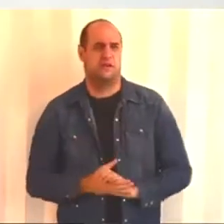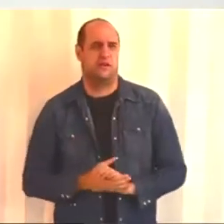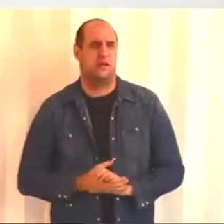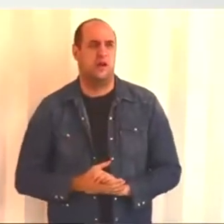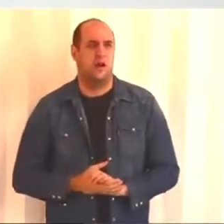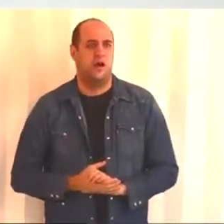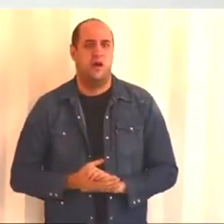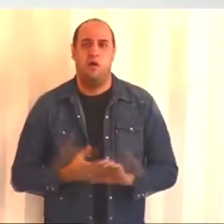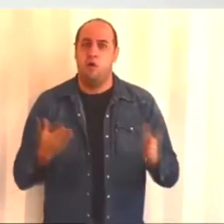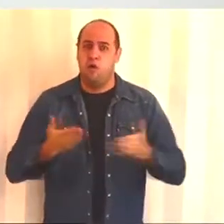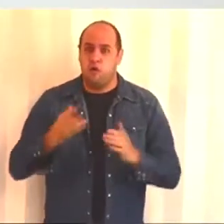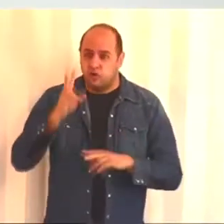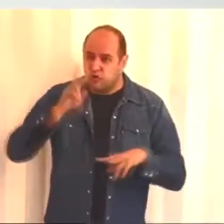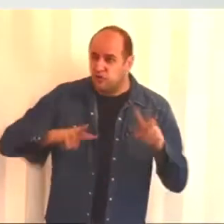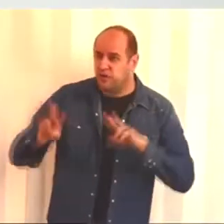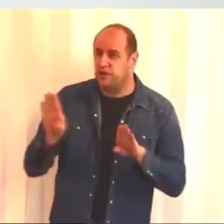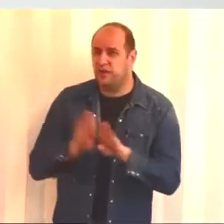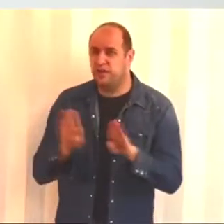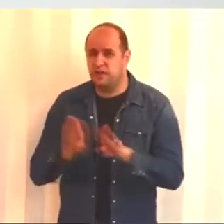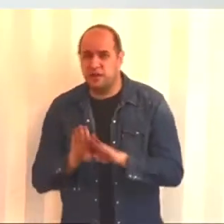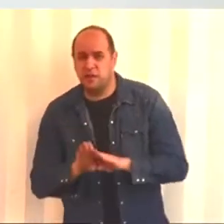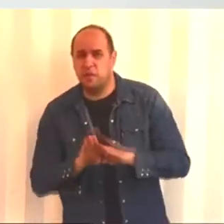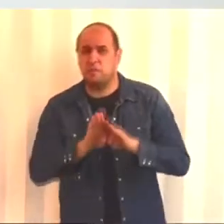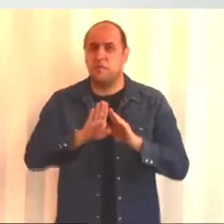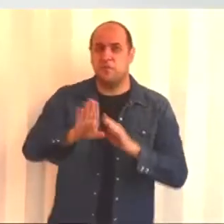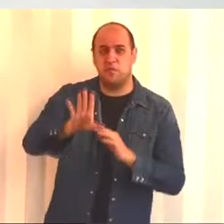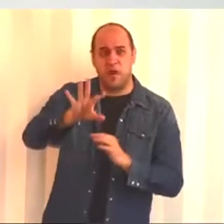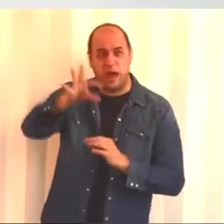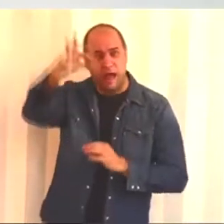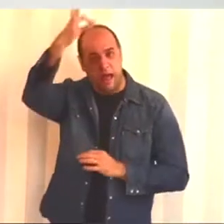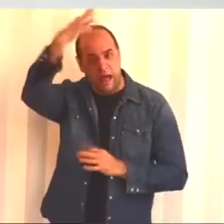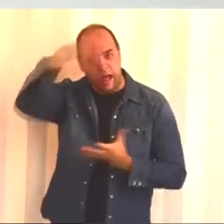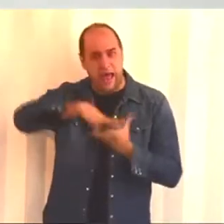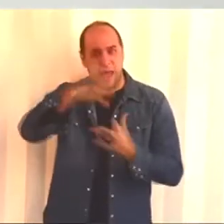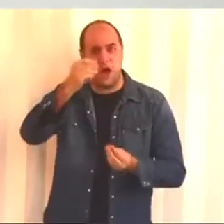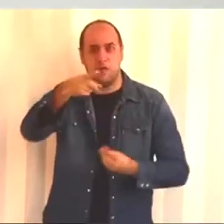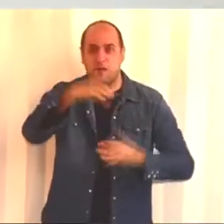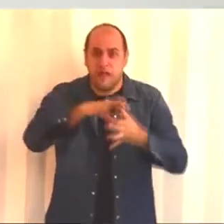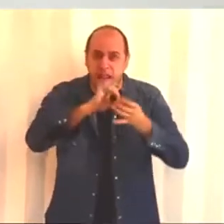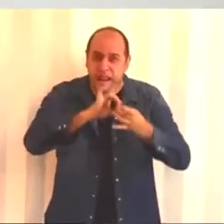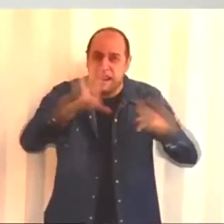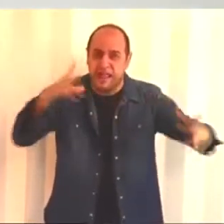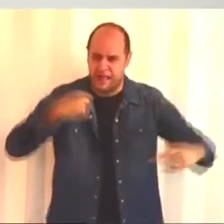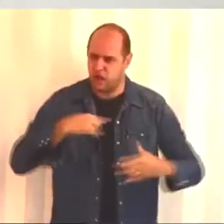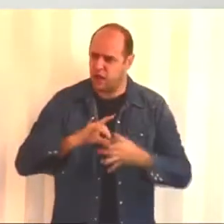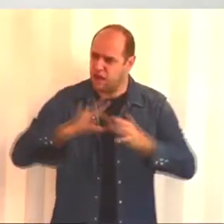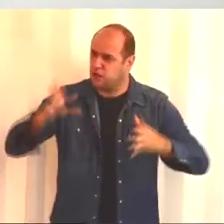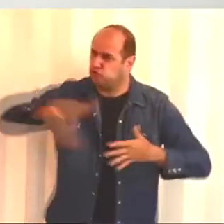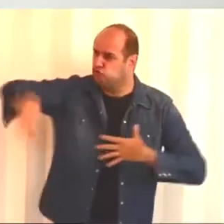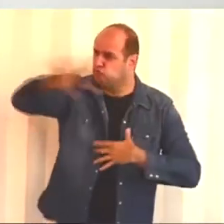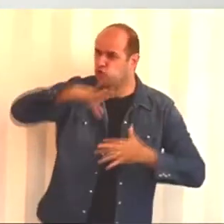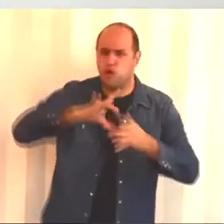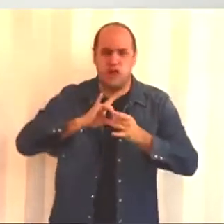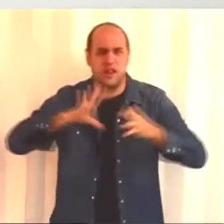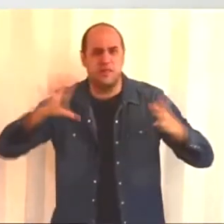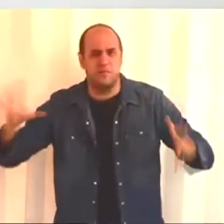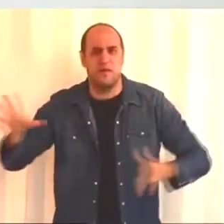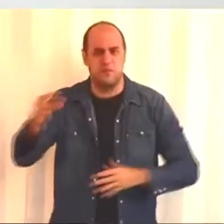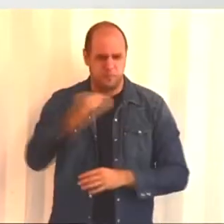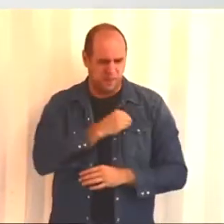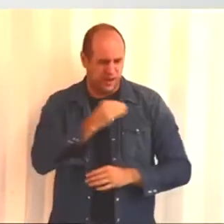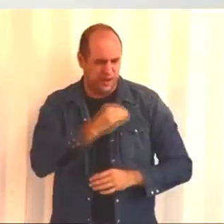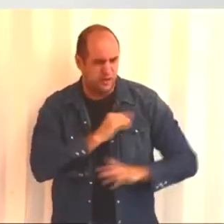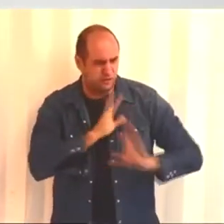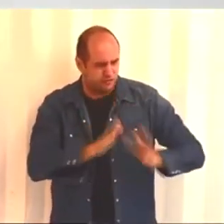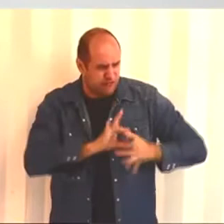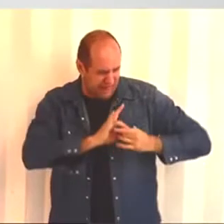grade, mas eu vejo aqui também uma implicação espiritual. Eu fui liberto, você foi liberto, nós fomos libertos das garras do